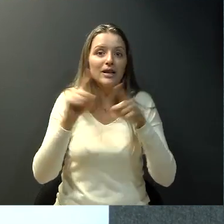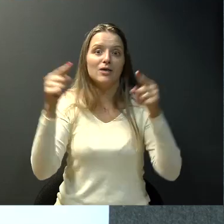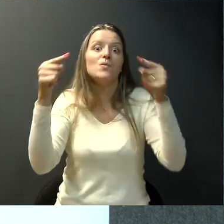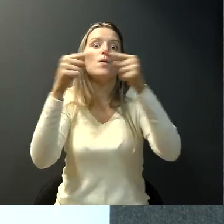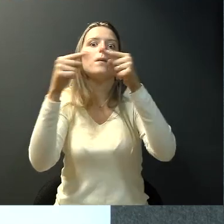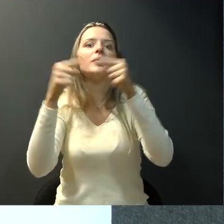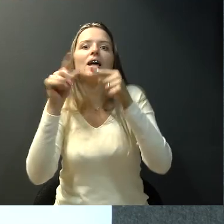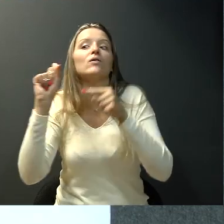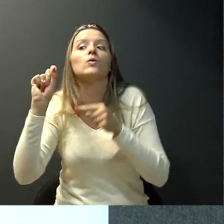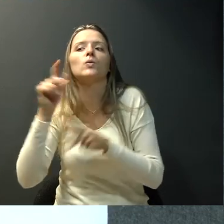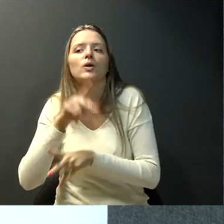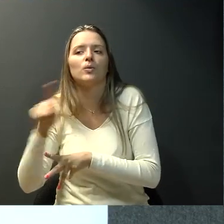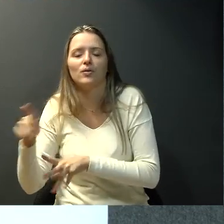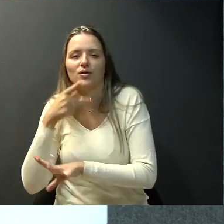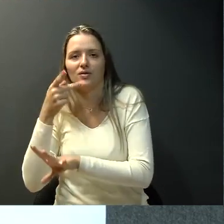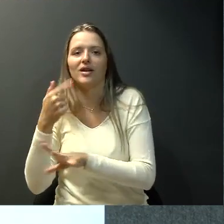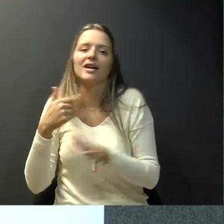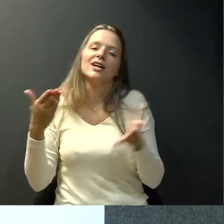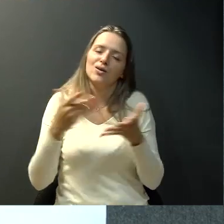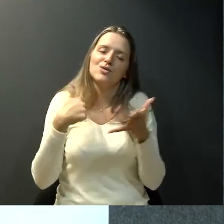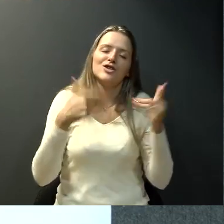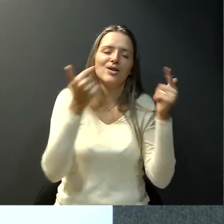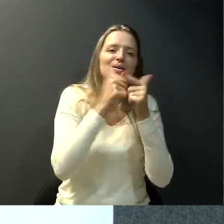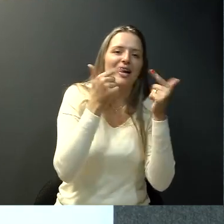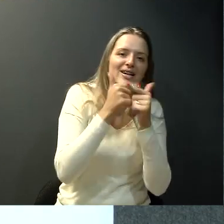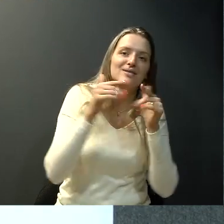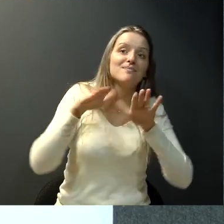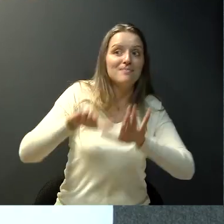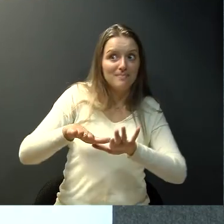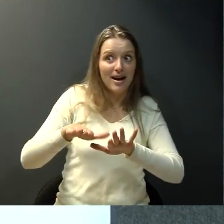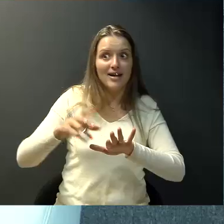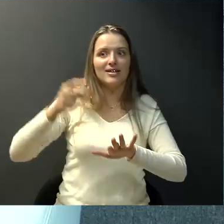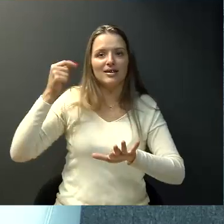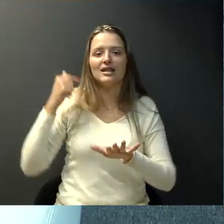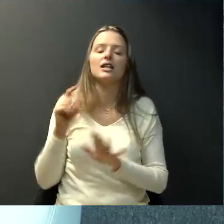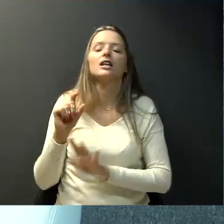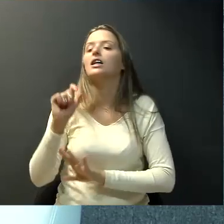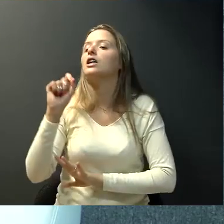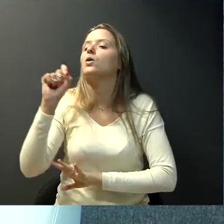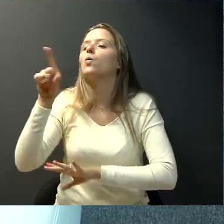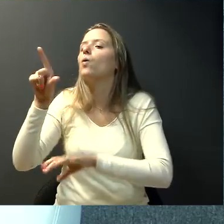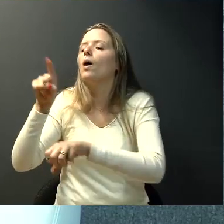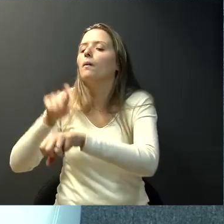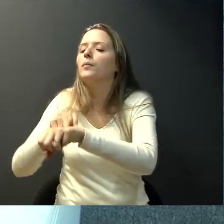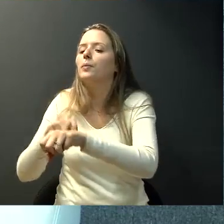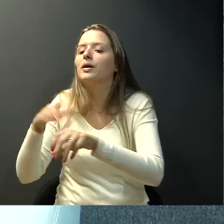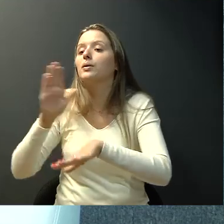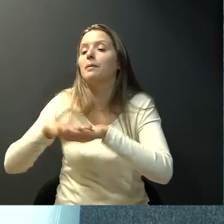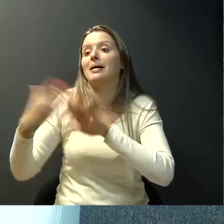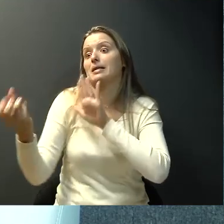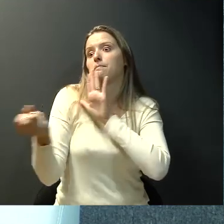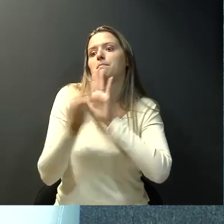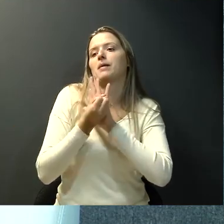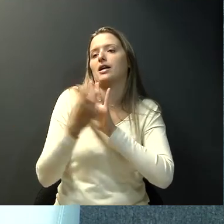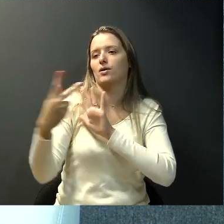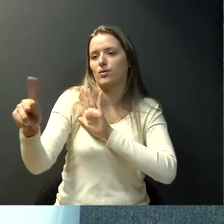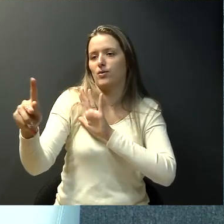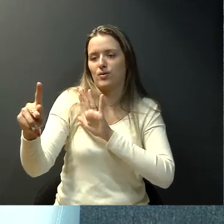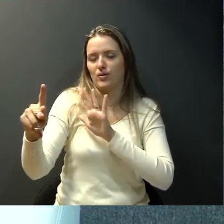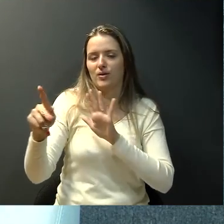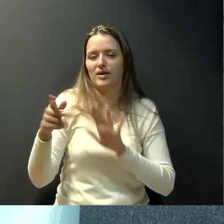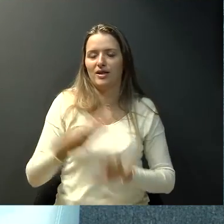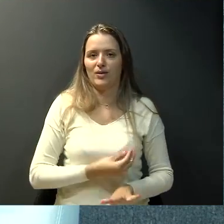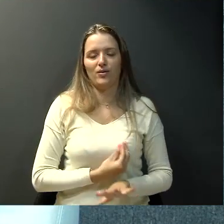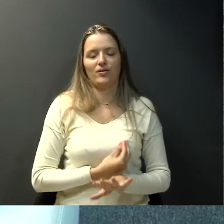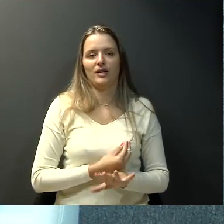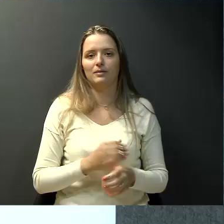sabe? Daí hoje eu me lembro, eu dou risada disso, né? Mas na época foi... E quais foram os momentos mais marcantes que tu passaste ao